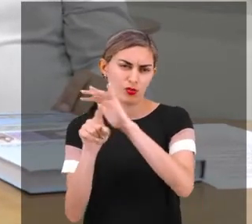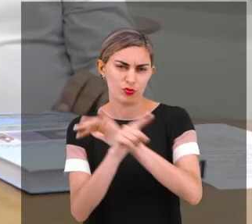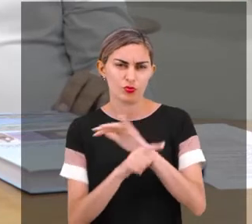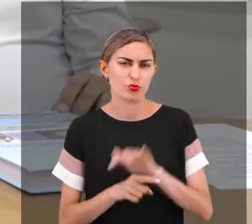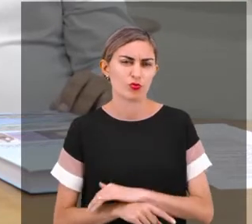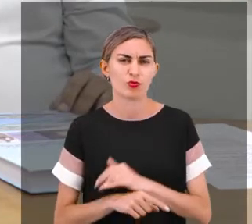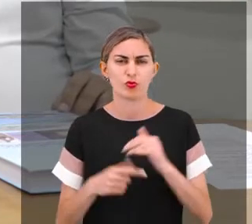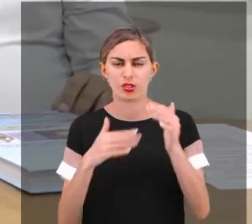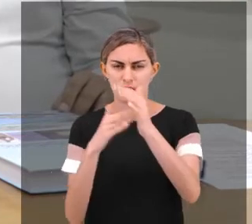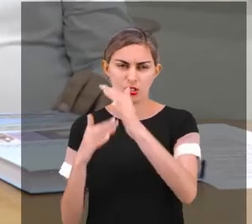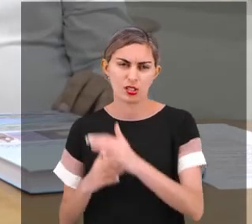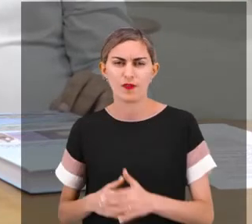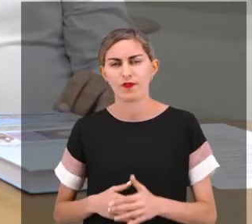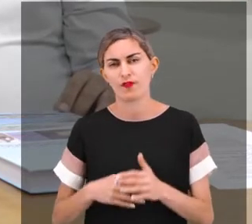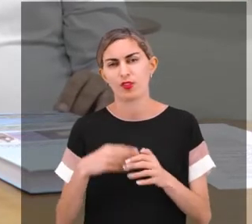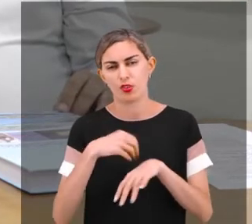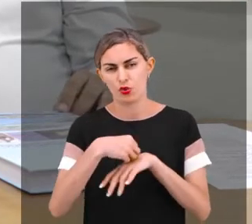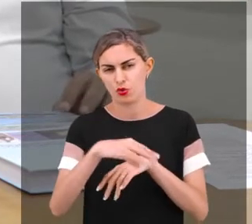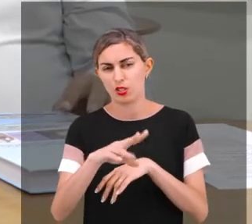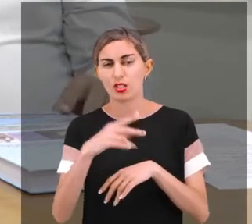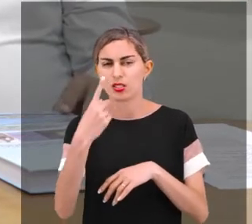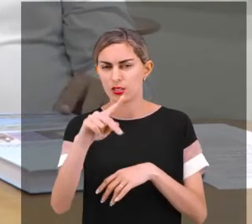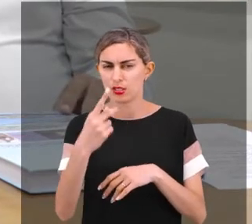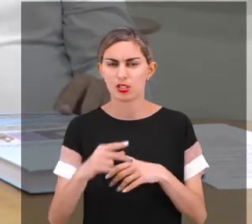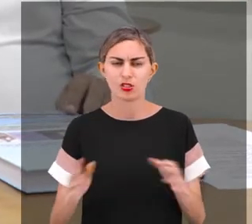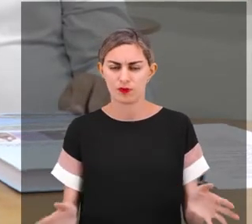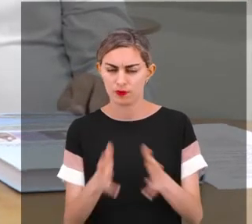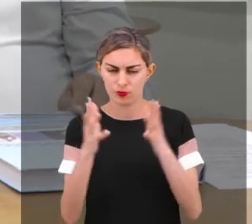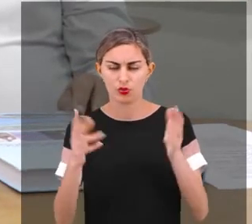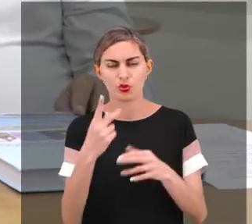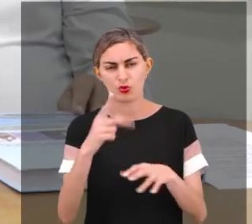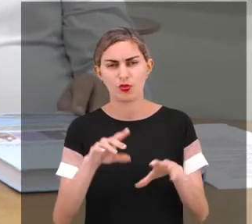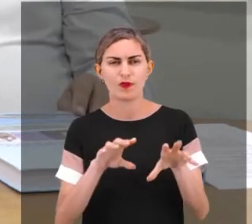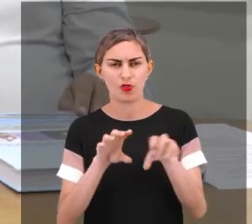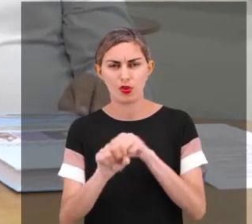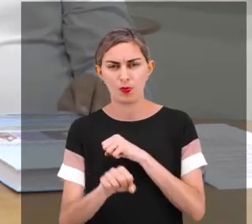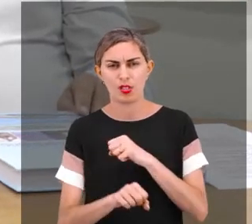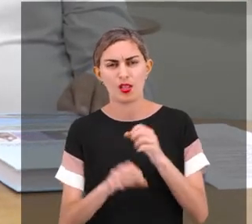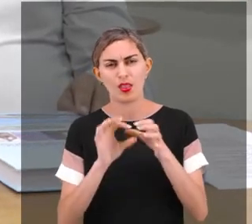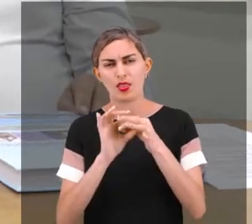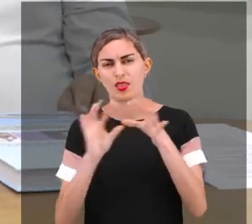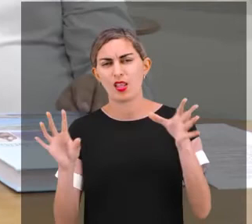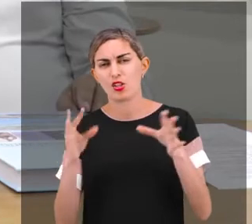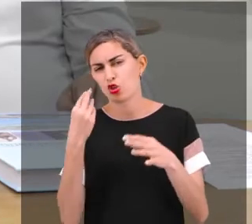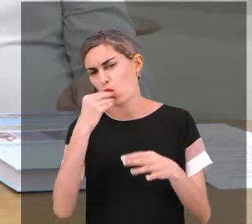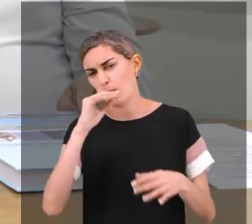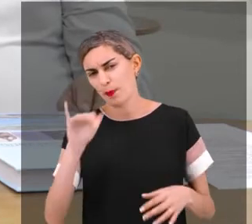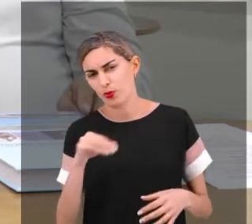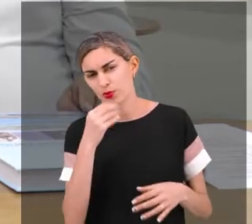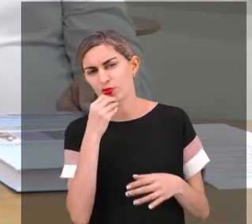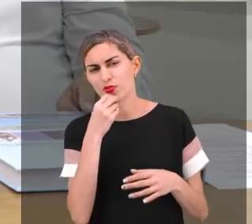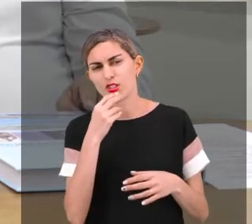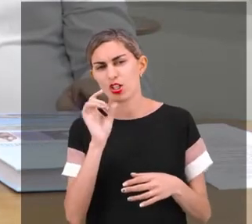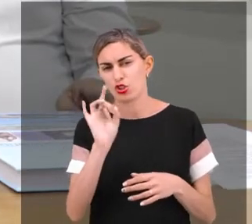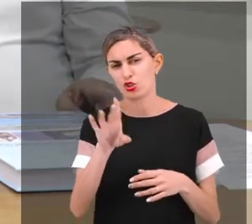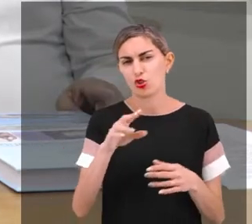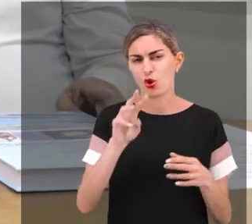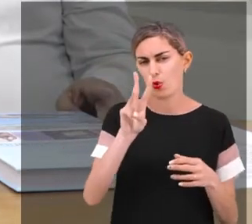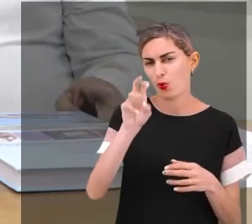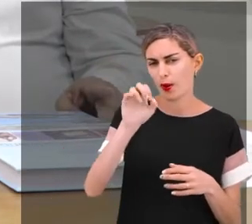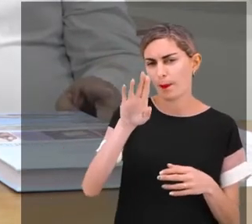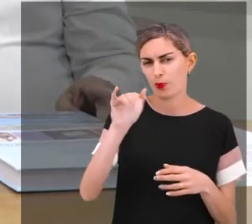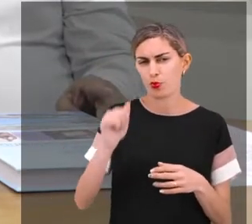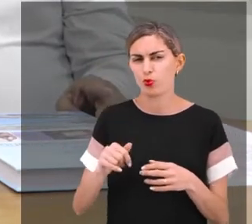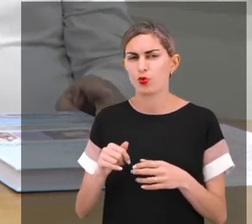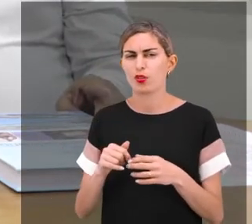que são lançadas nos fóruns, os desafios, os destaques, porque isso aí vai contribuir na formação de vocês. Não deixem a oportunidade e prendam-se somente a